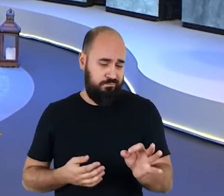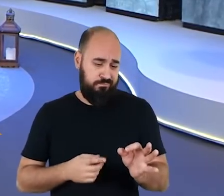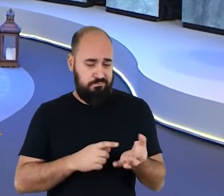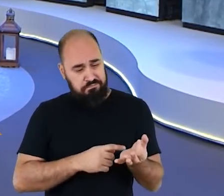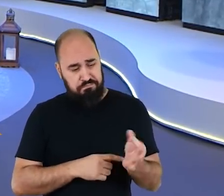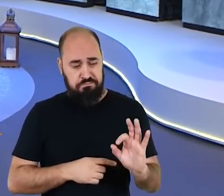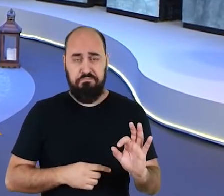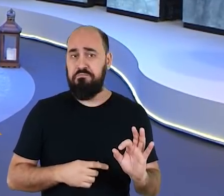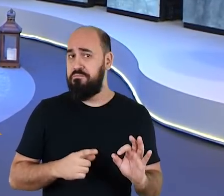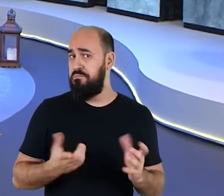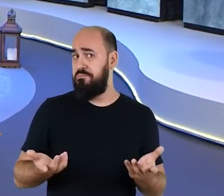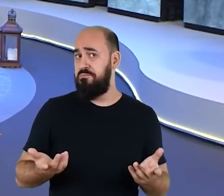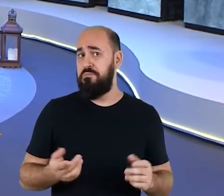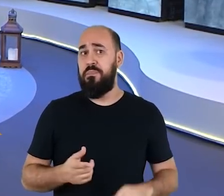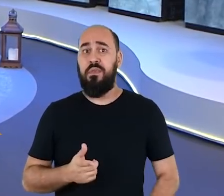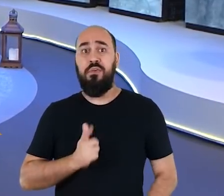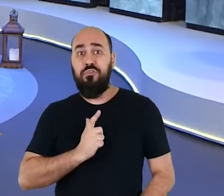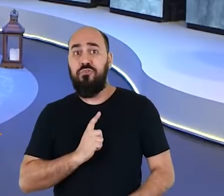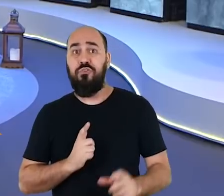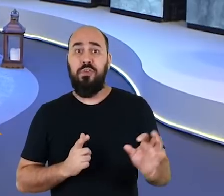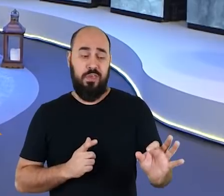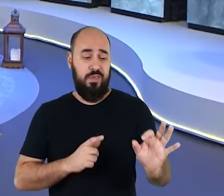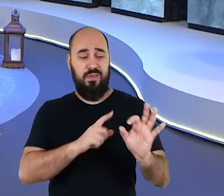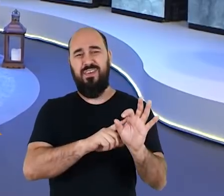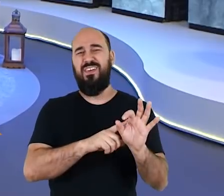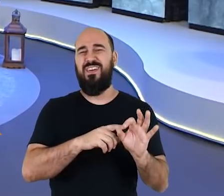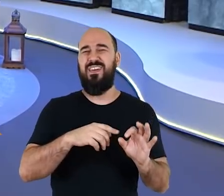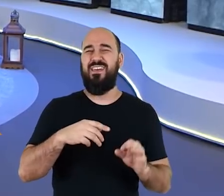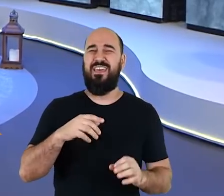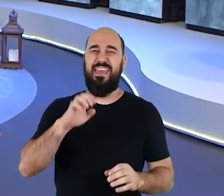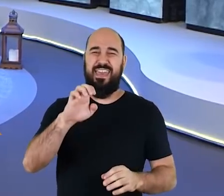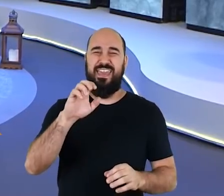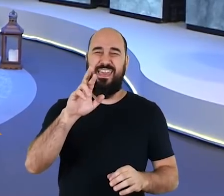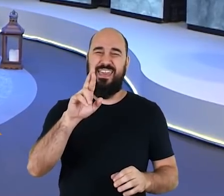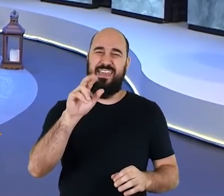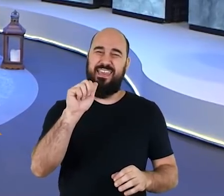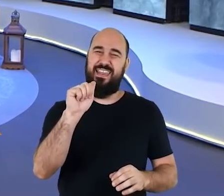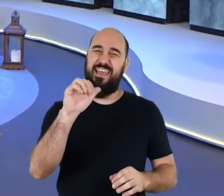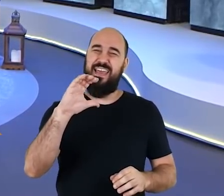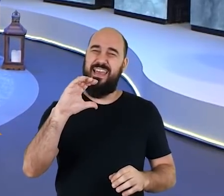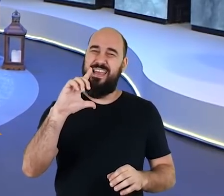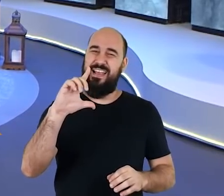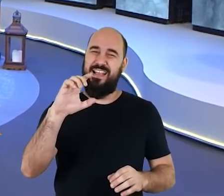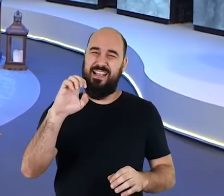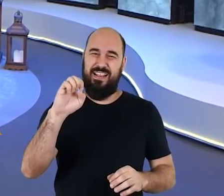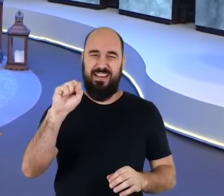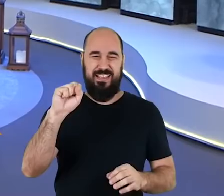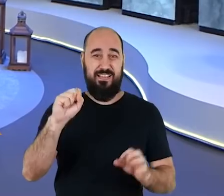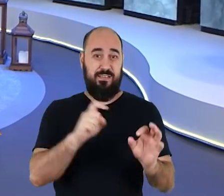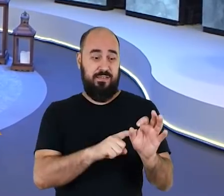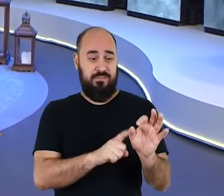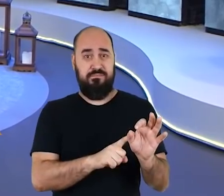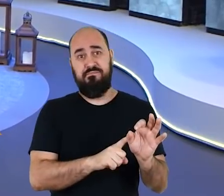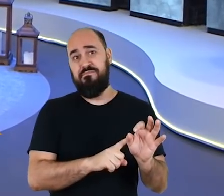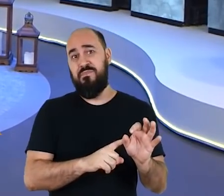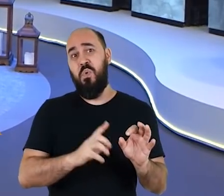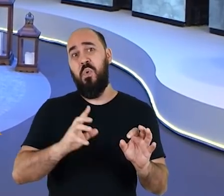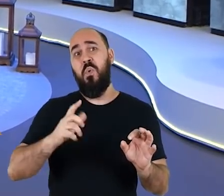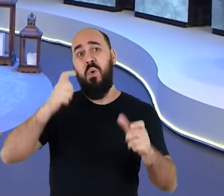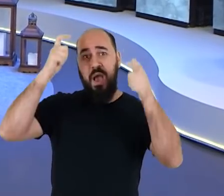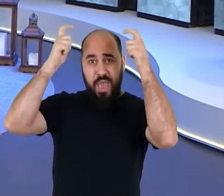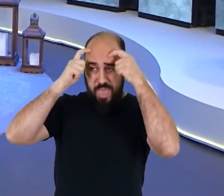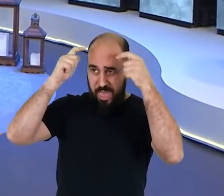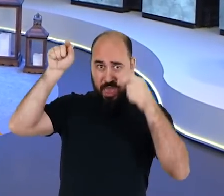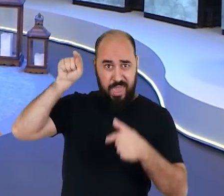a imagem de um monarca. Nesse caso, a Malcart, Heracles, que era justamente um misto entre o rei